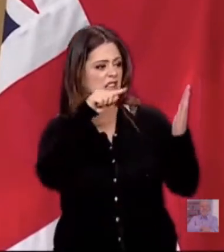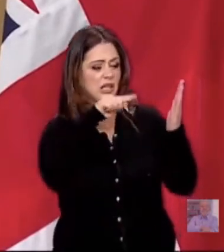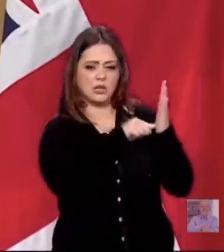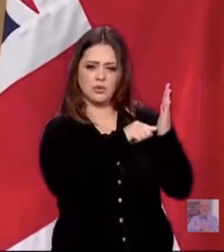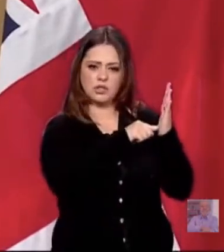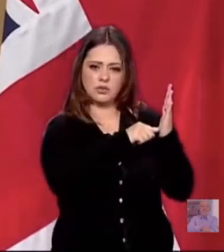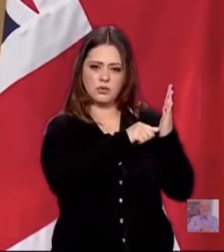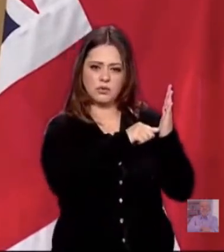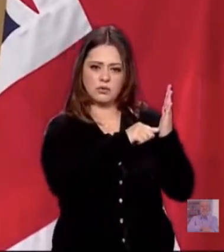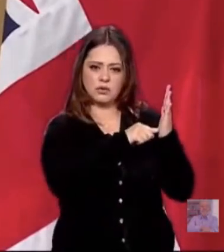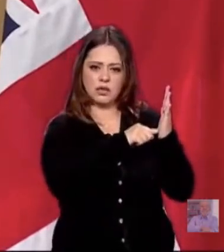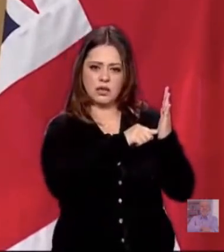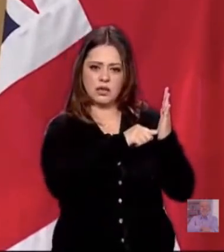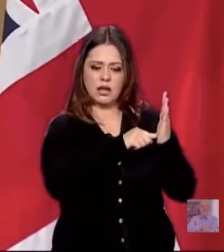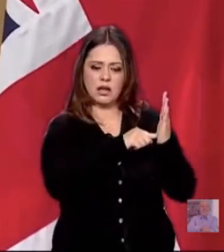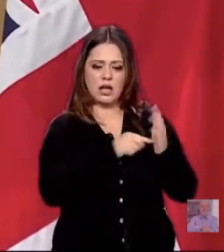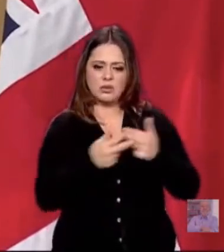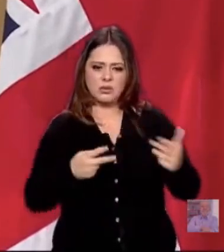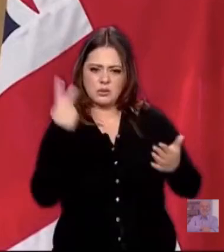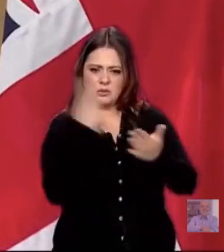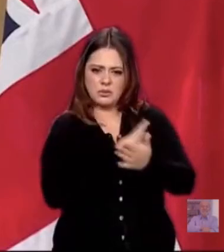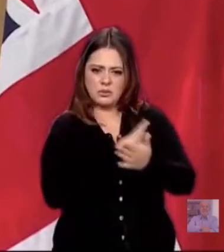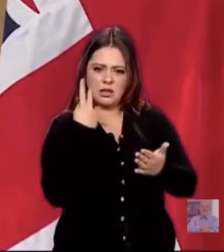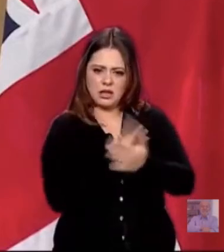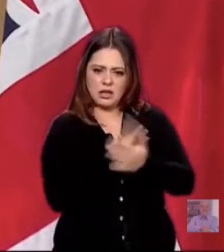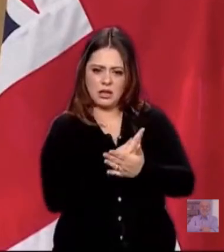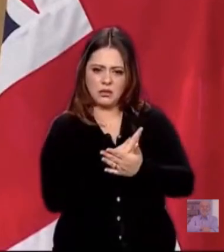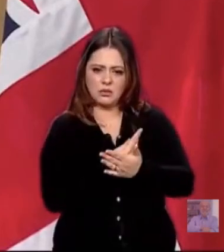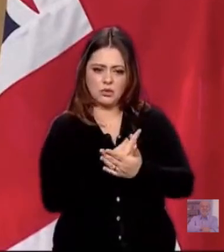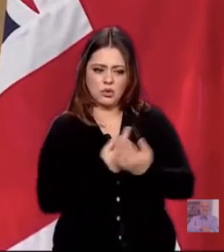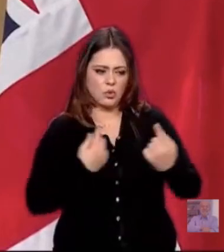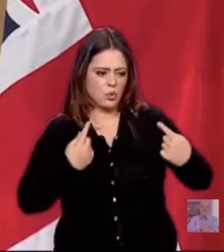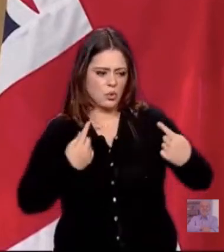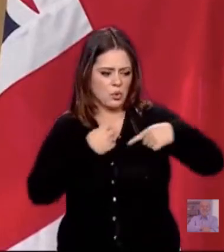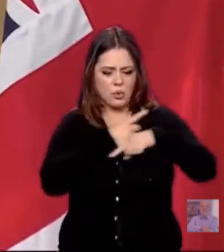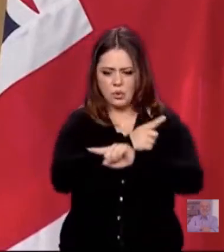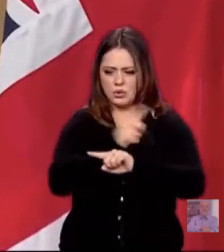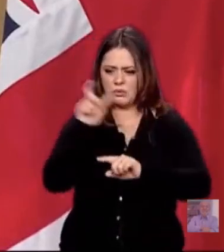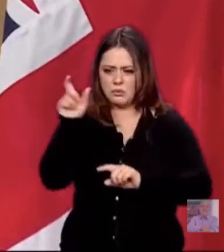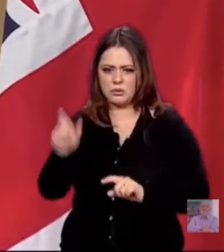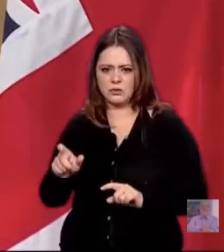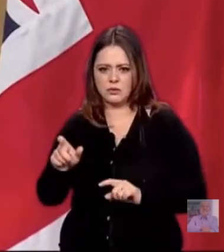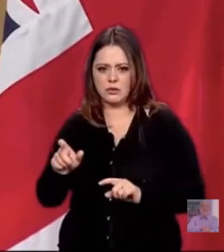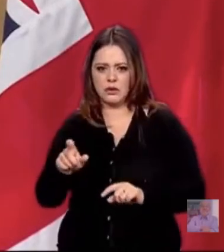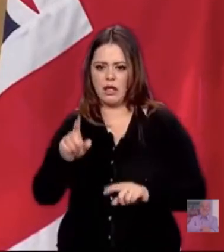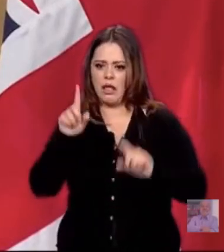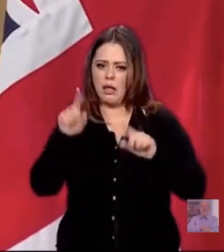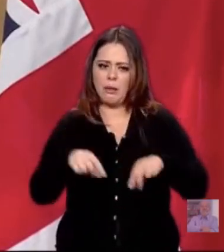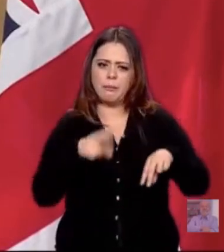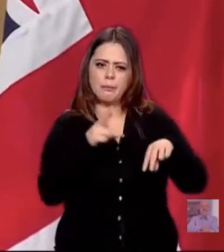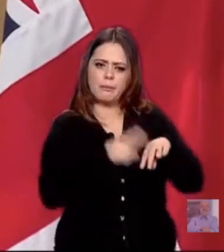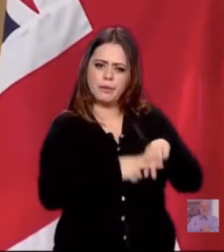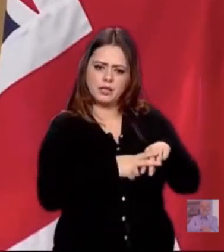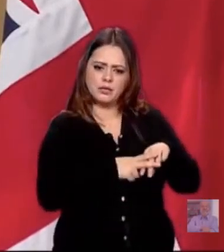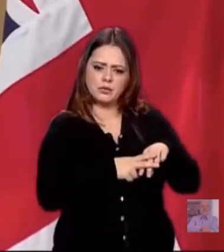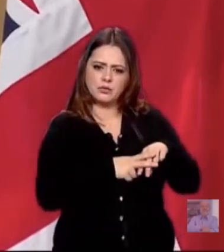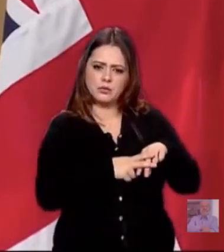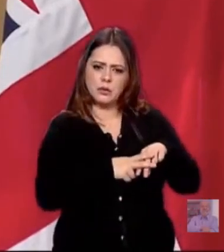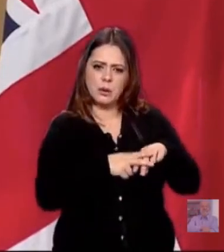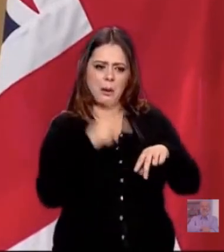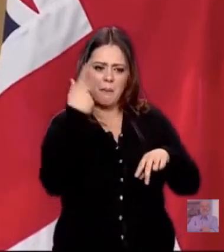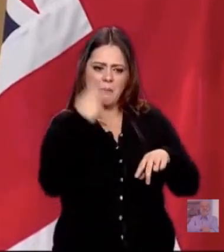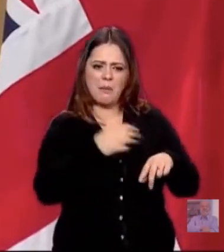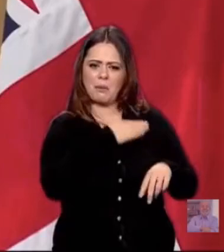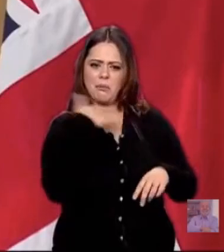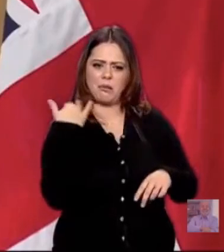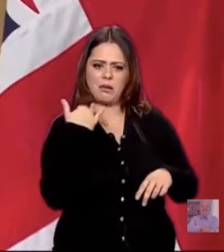a falcatruas de um estado contra os outros esteja preso condenado a morrer na